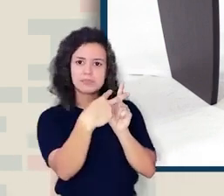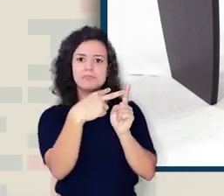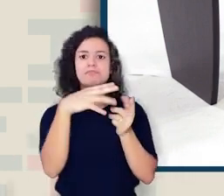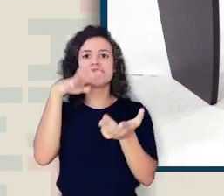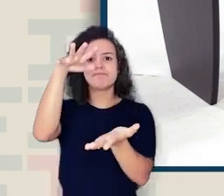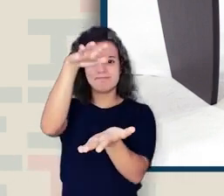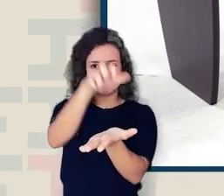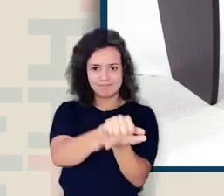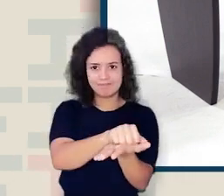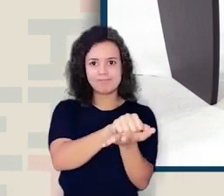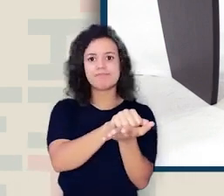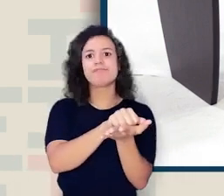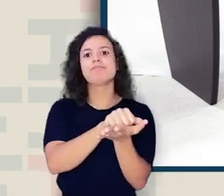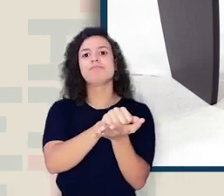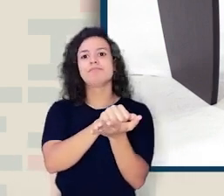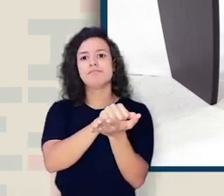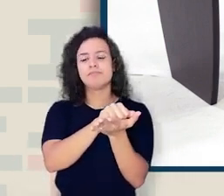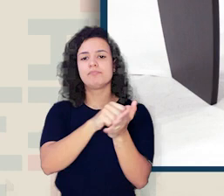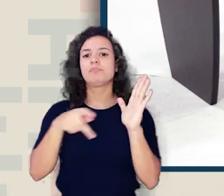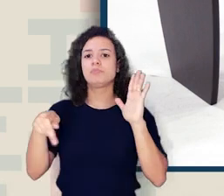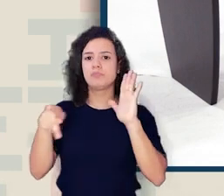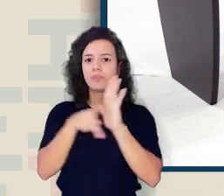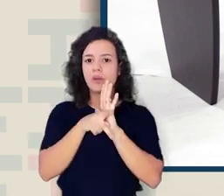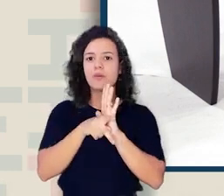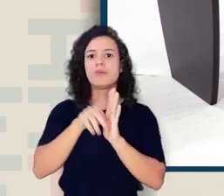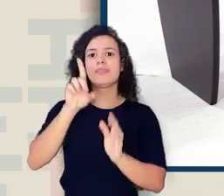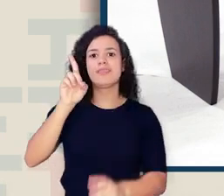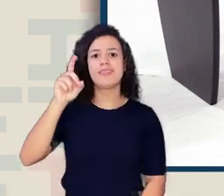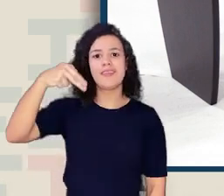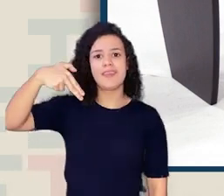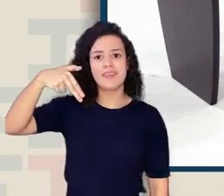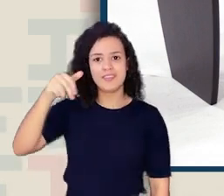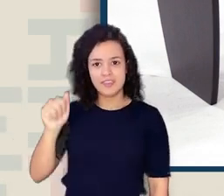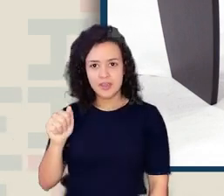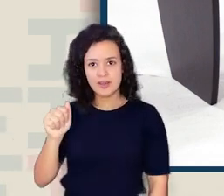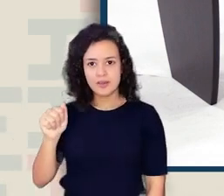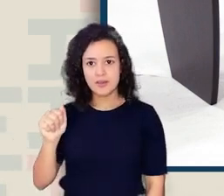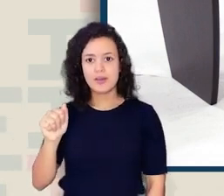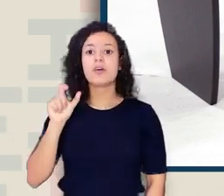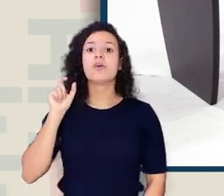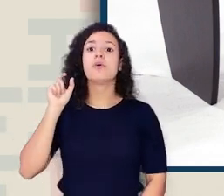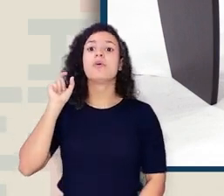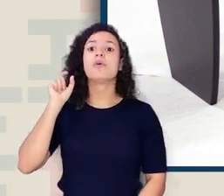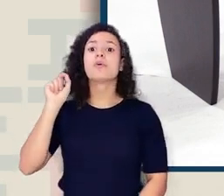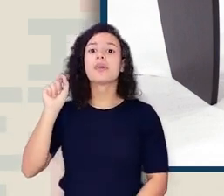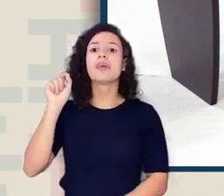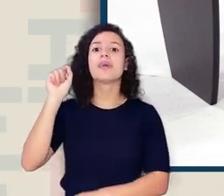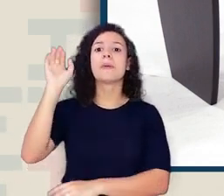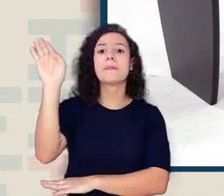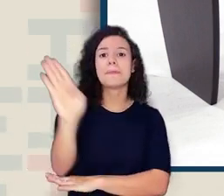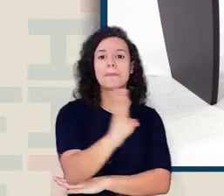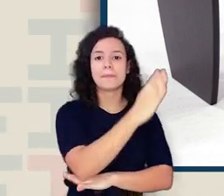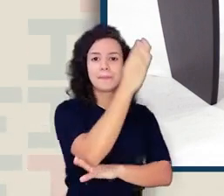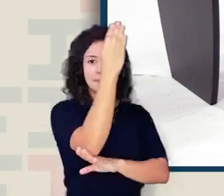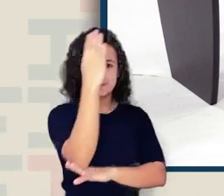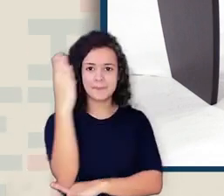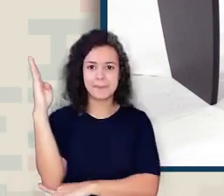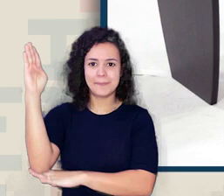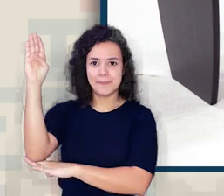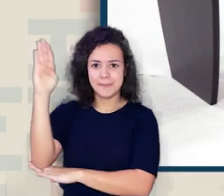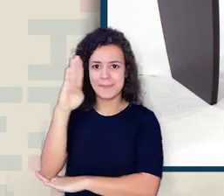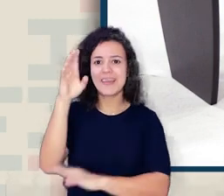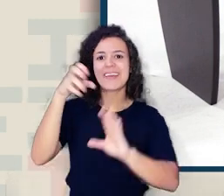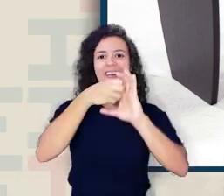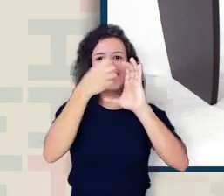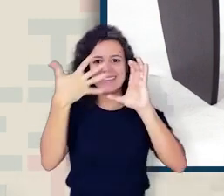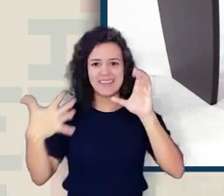na perspectiva de registros dessa linhagem do DNA maracatu, como eu expliquei